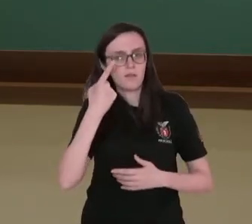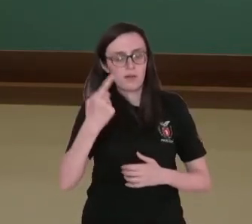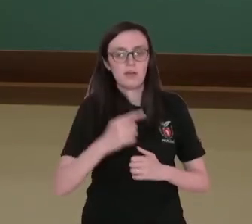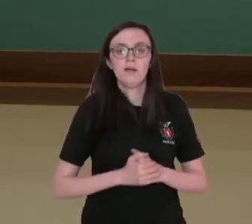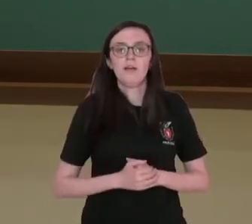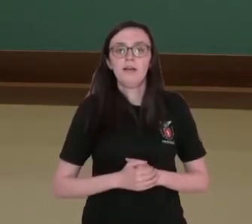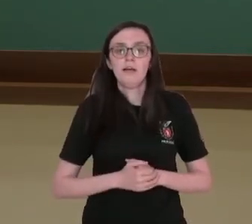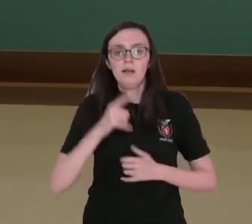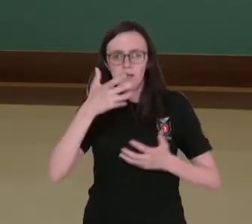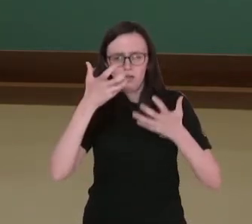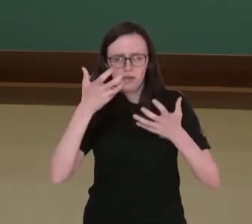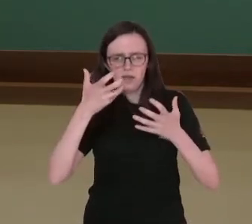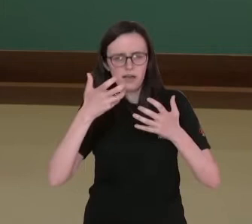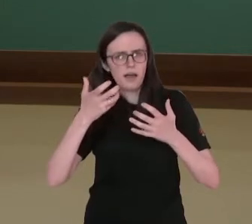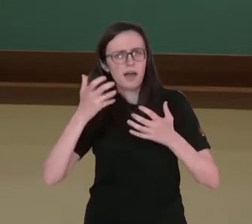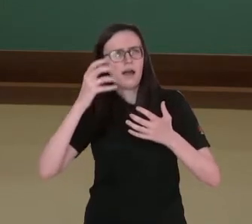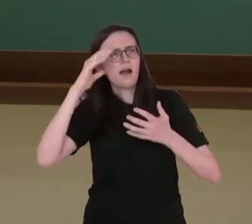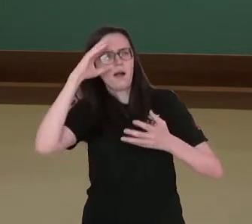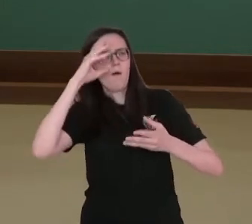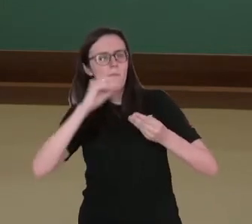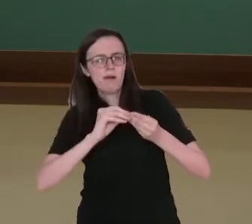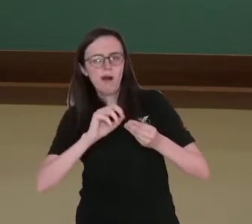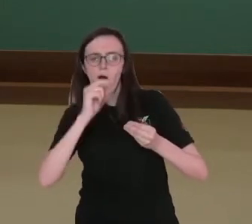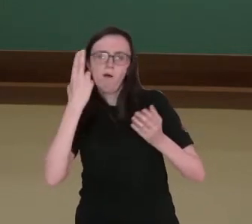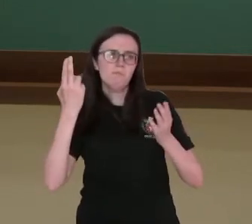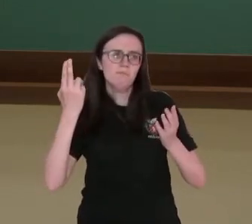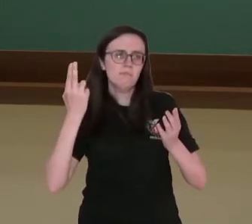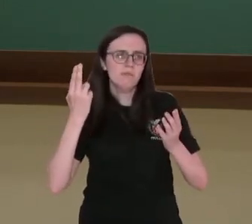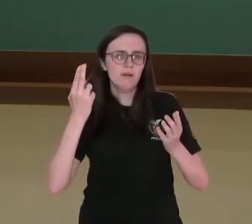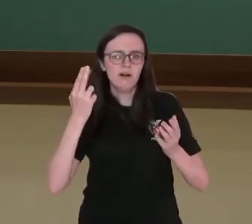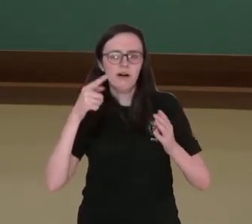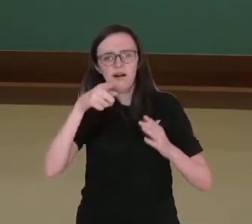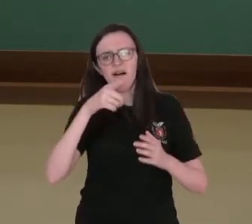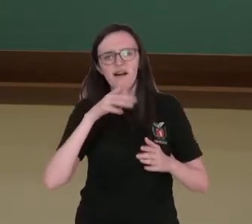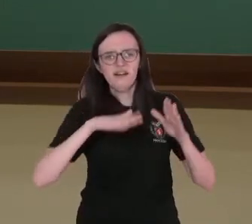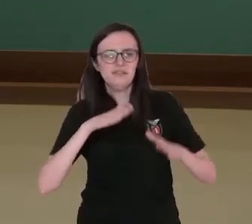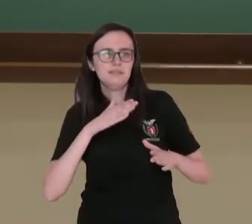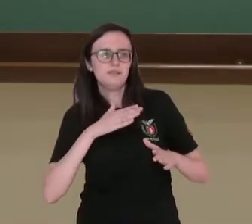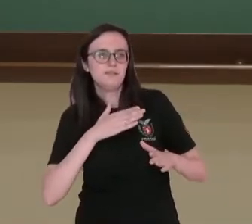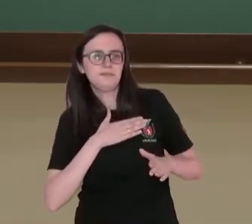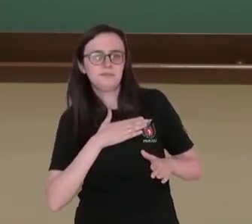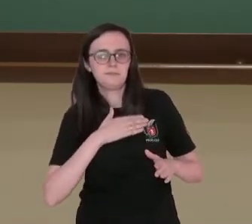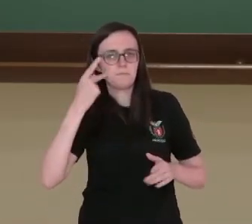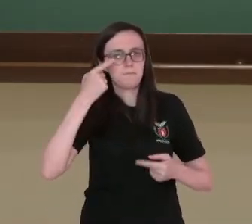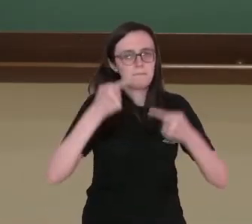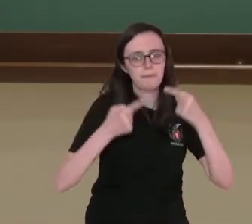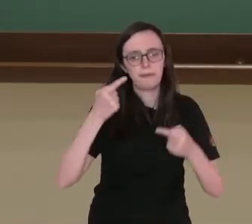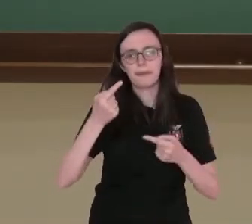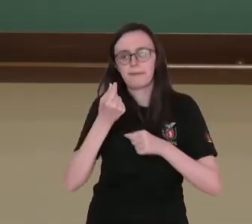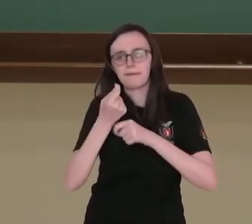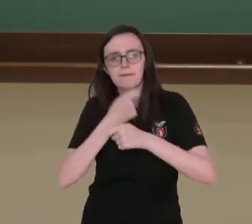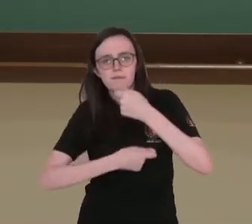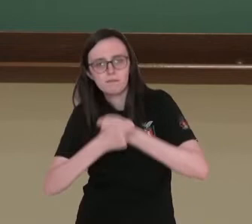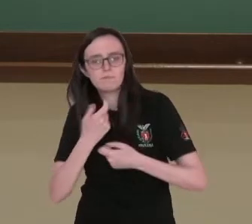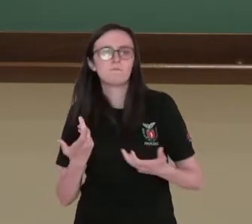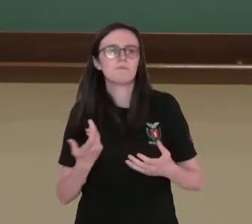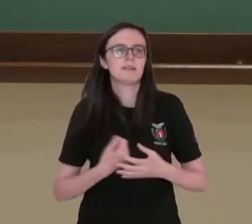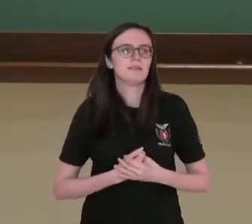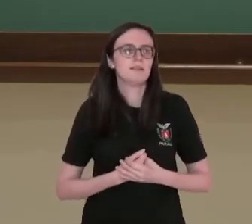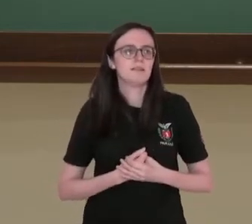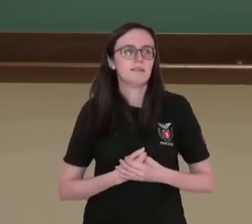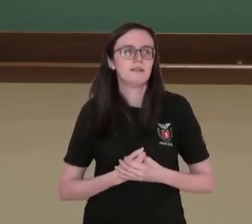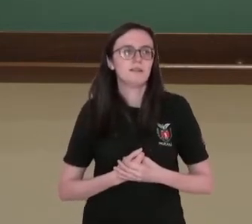quer mensurar, ou ainda, você que gosta de política, que gosta de economia,